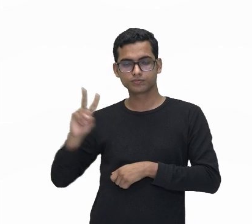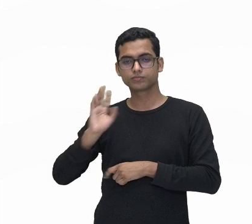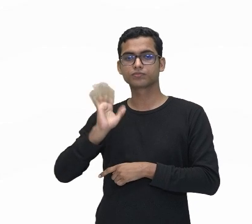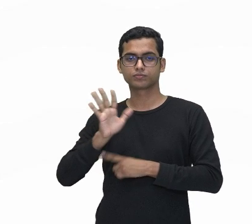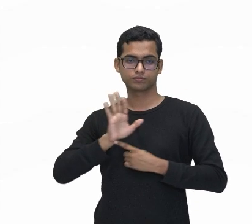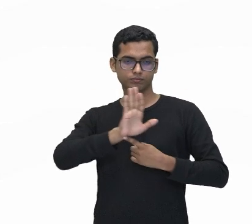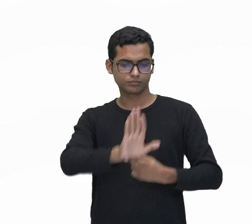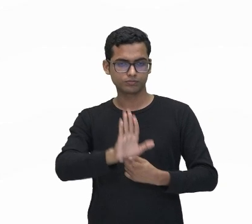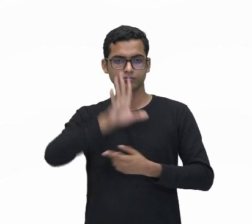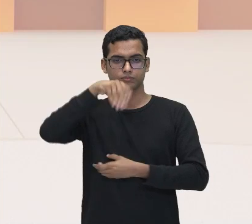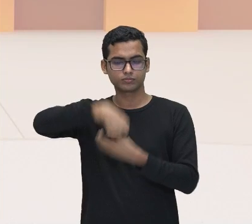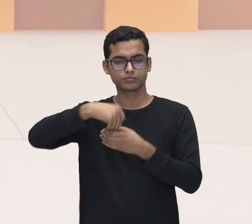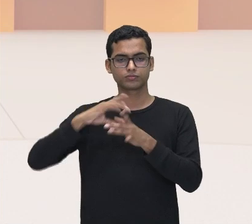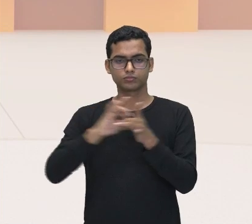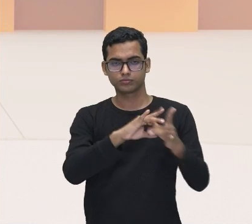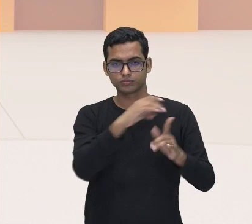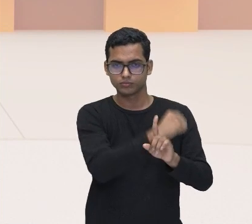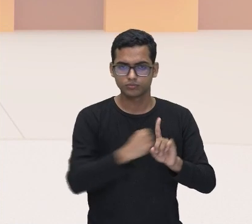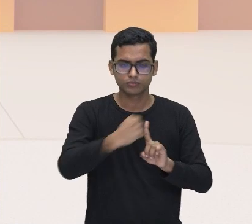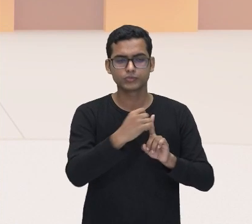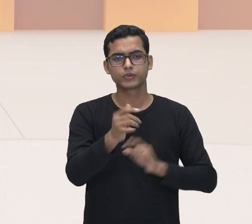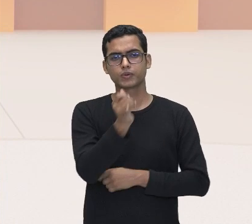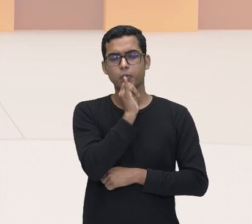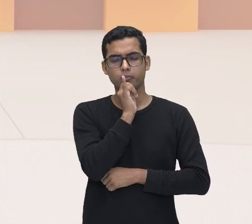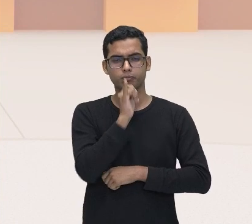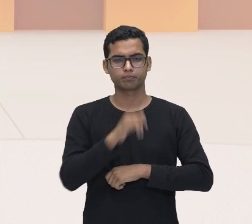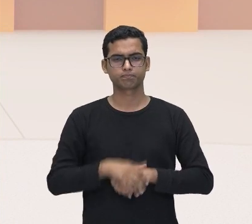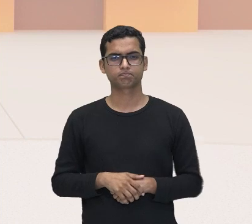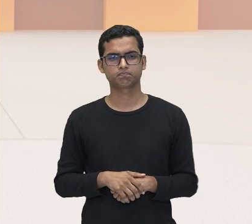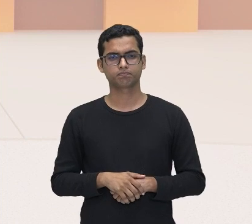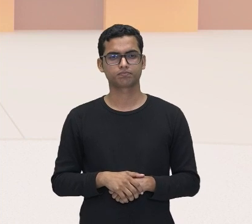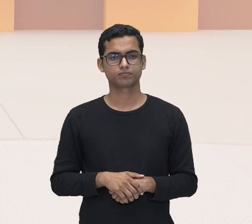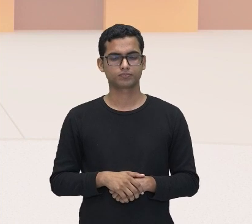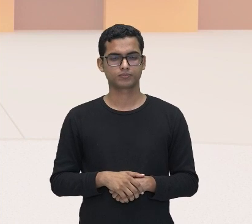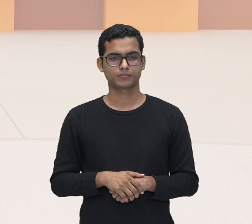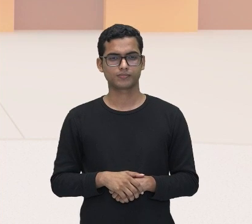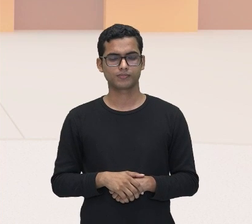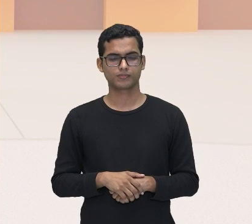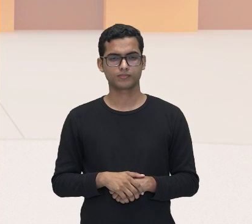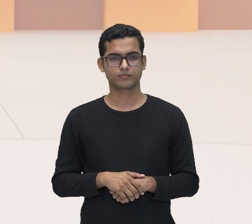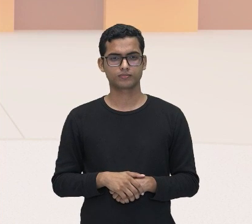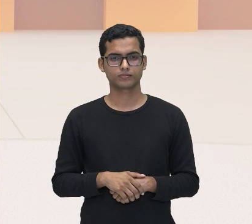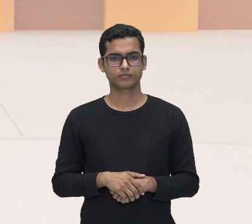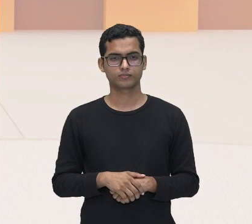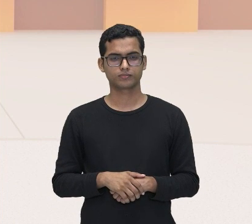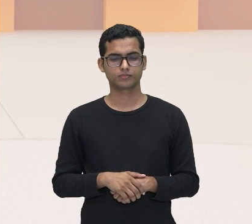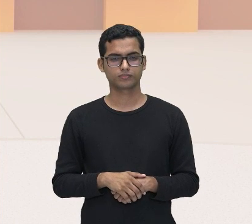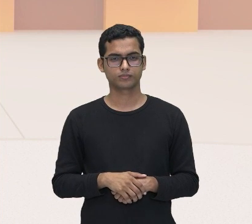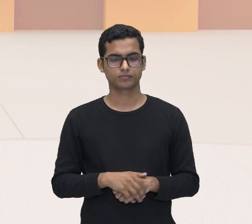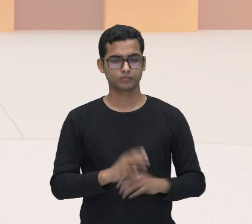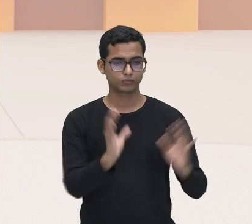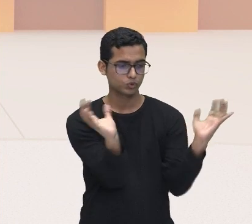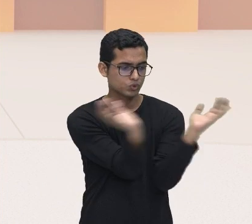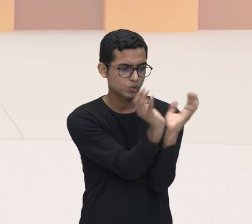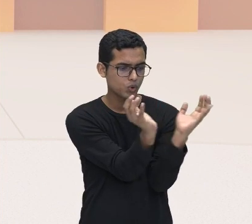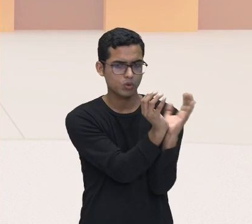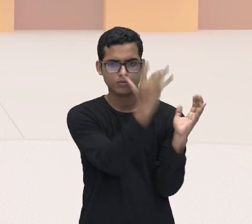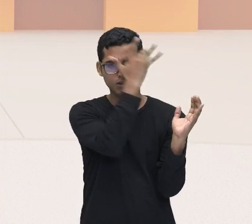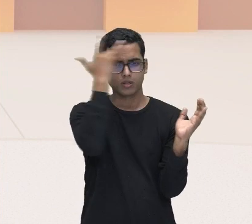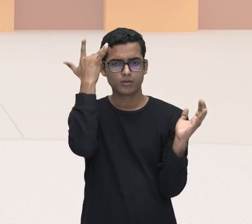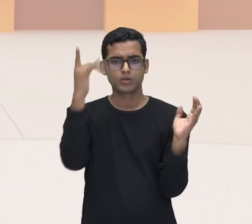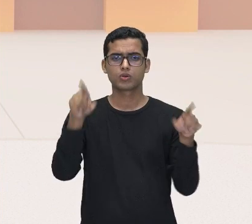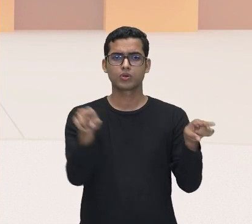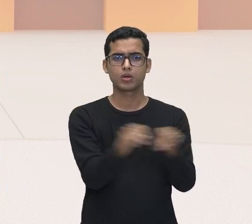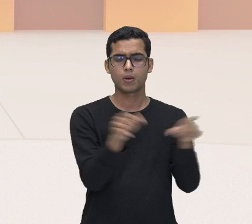pré-estabelecidas. Vejam, dar um exemplo aqui. Há um grupo de pessoas que sem teto,